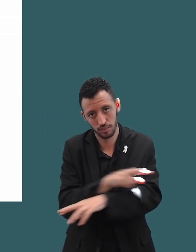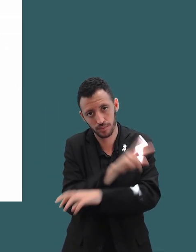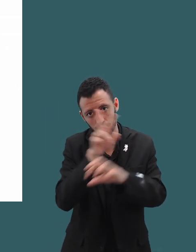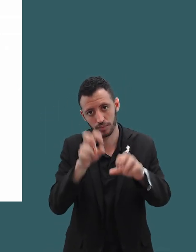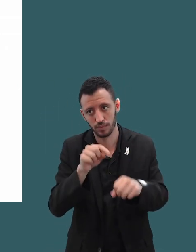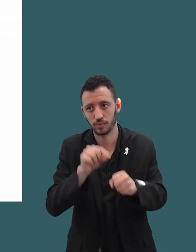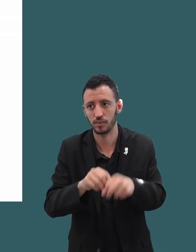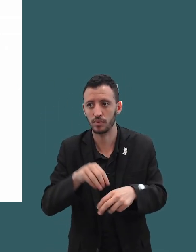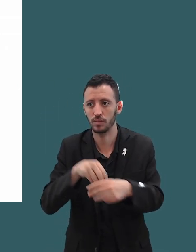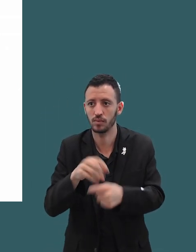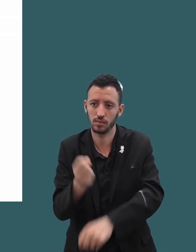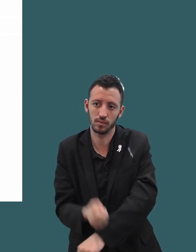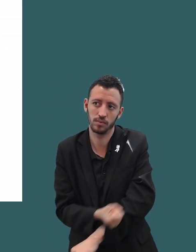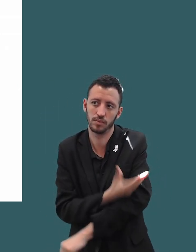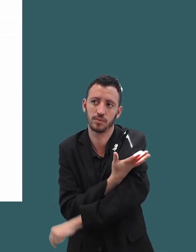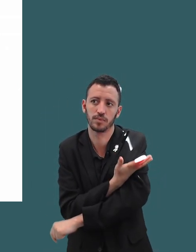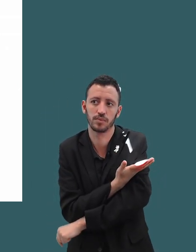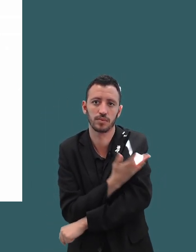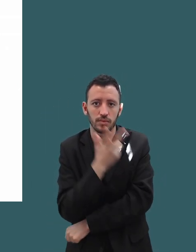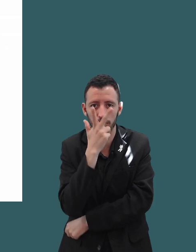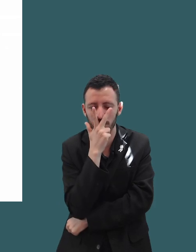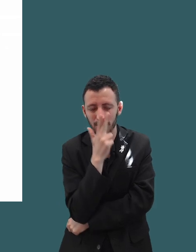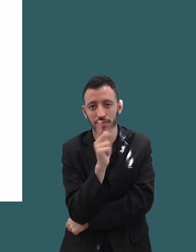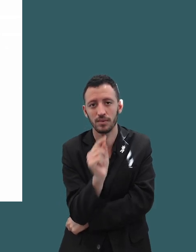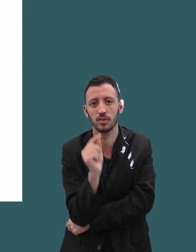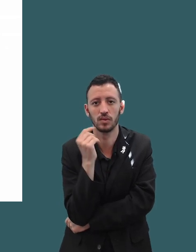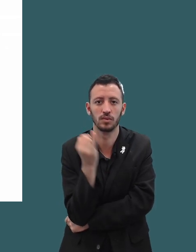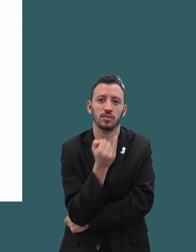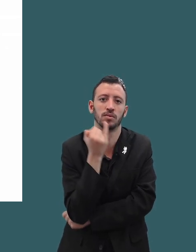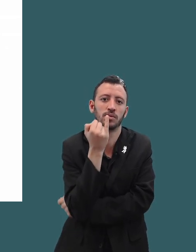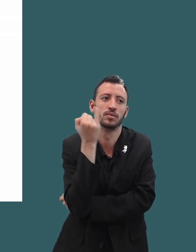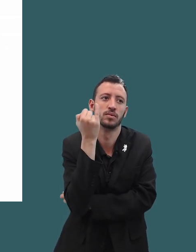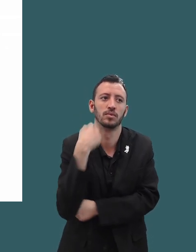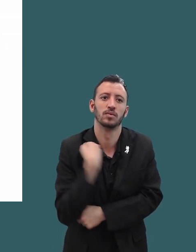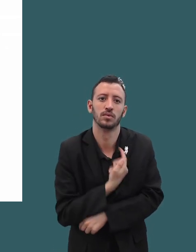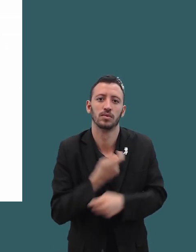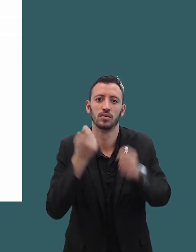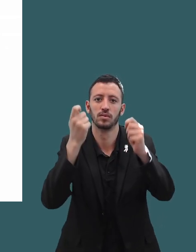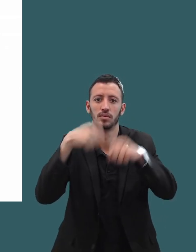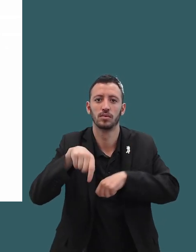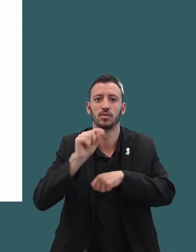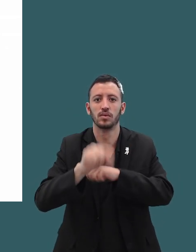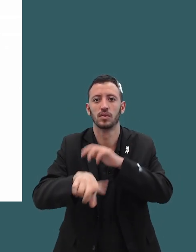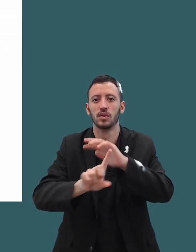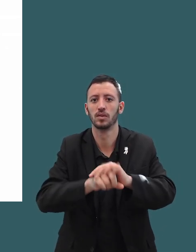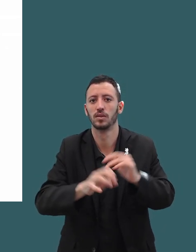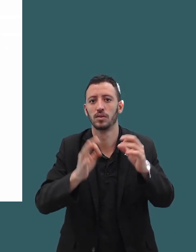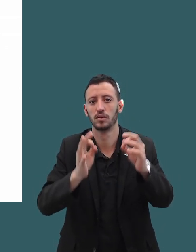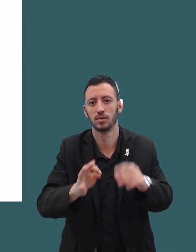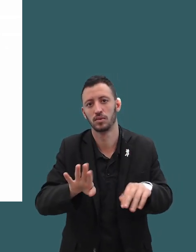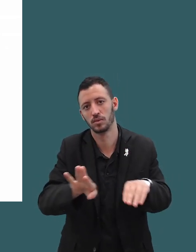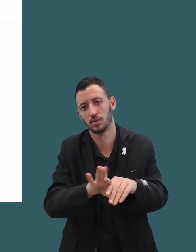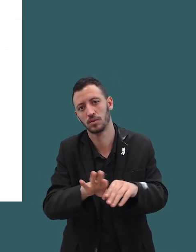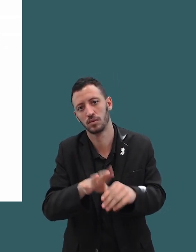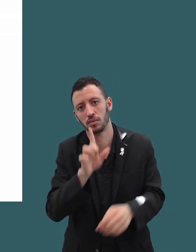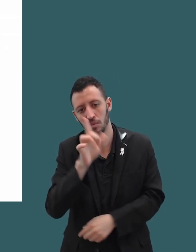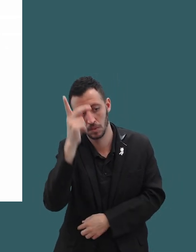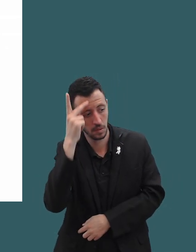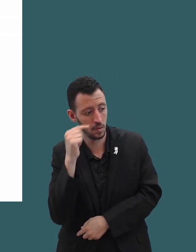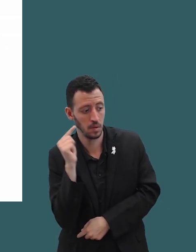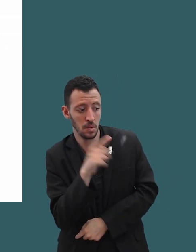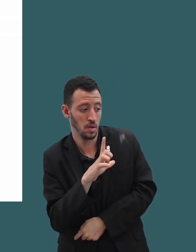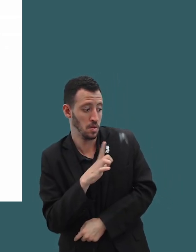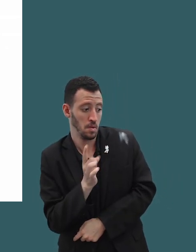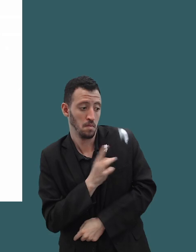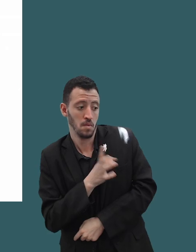da emoção, e eu acho que é muito importante a gente dar conta que a legitimação pelo medo pega os medos que as